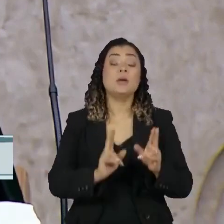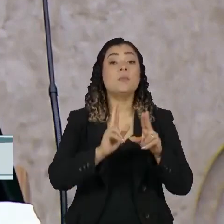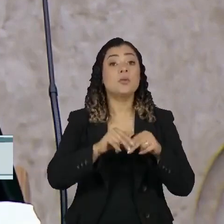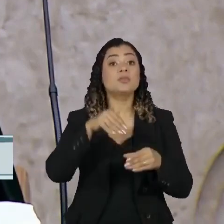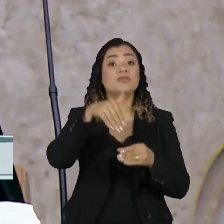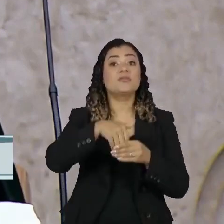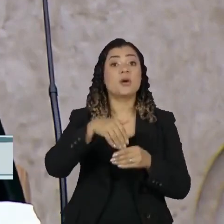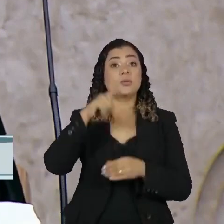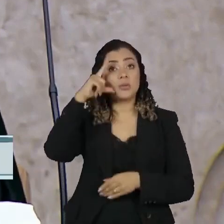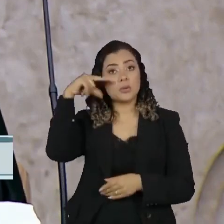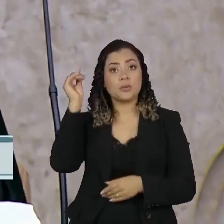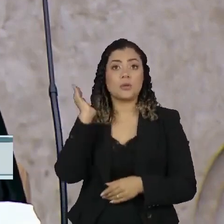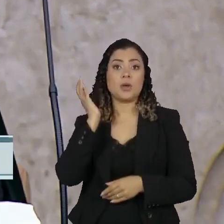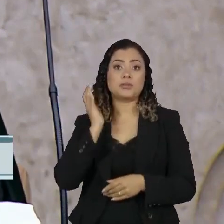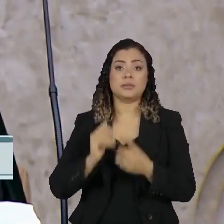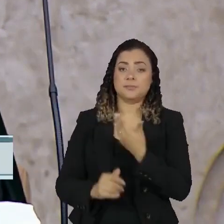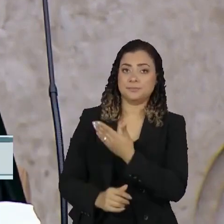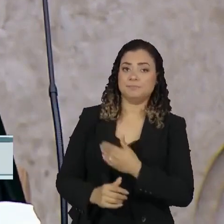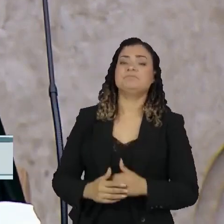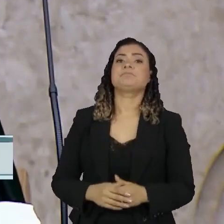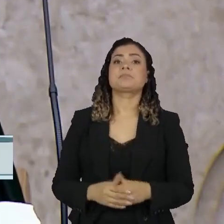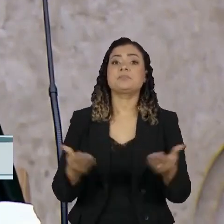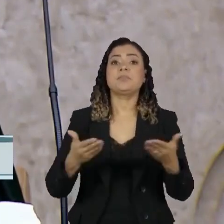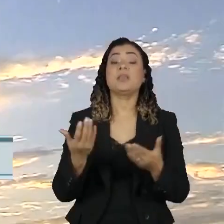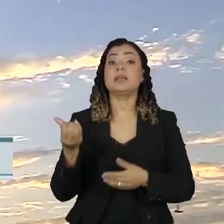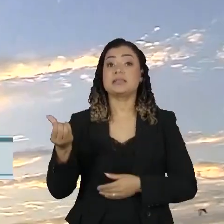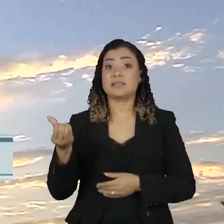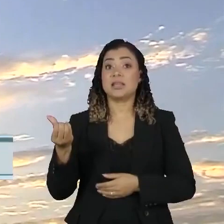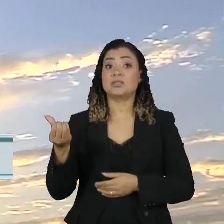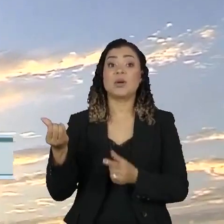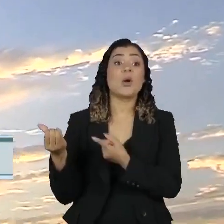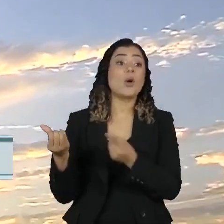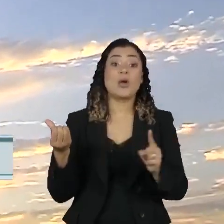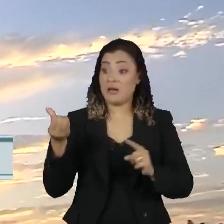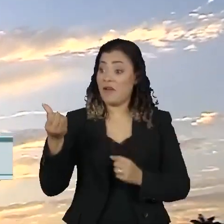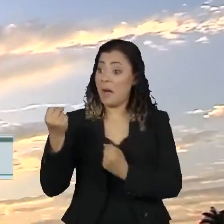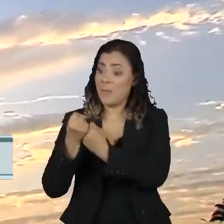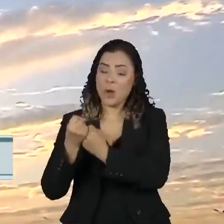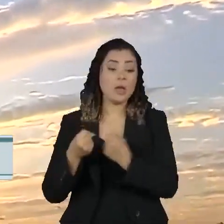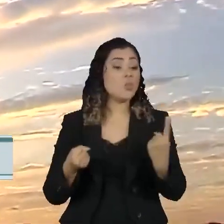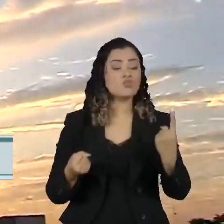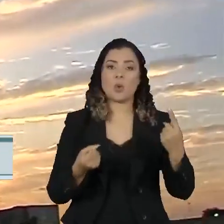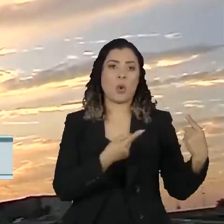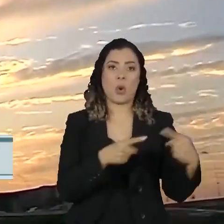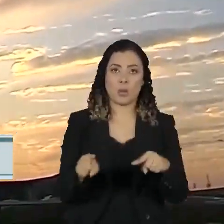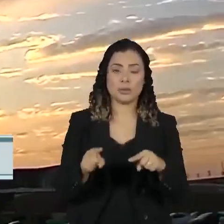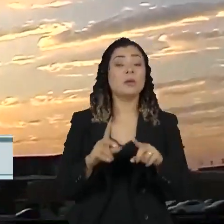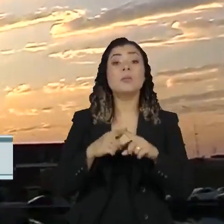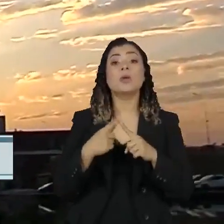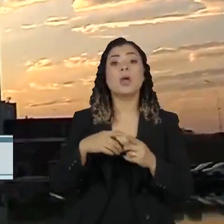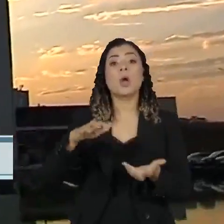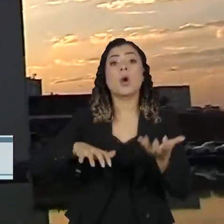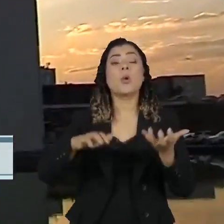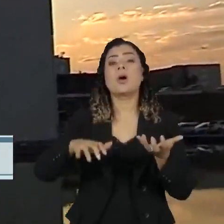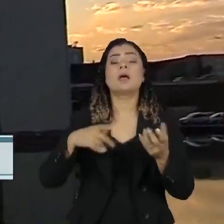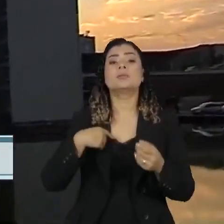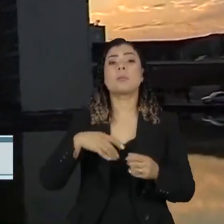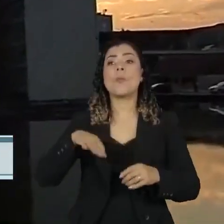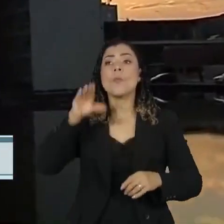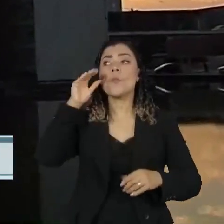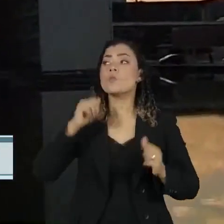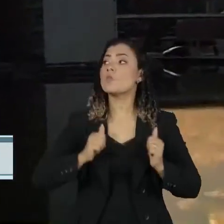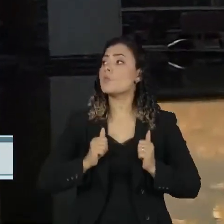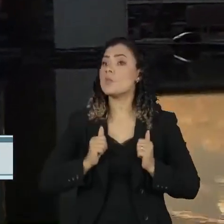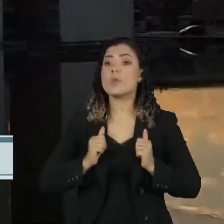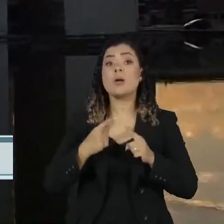mais de 70 anos só podem casar com o regime de separação obrigatória de bens. Processos da chamada